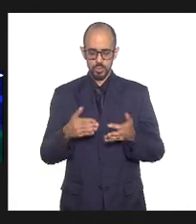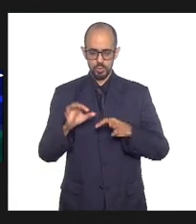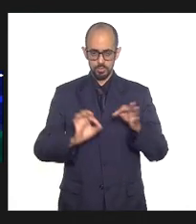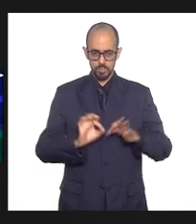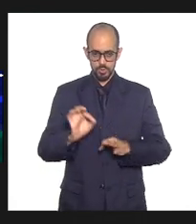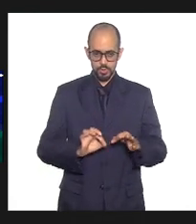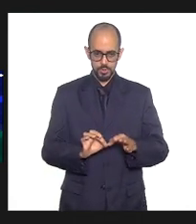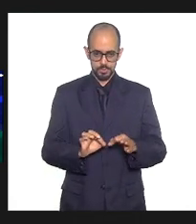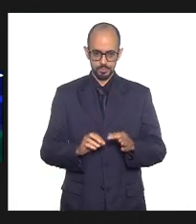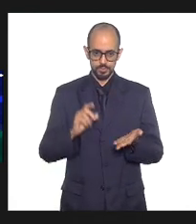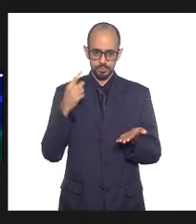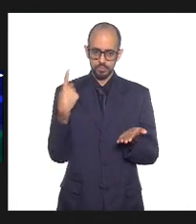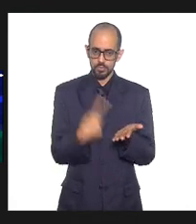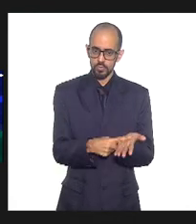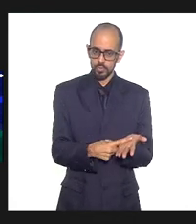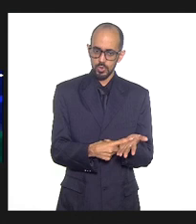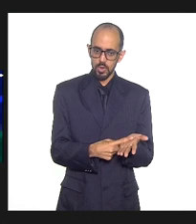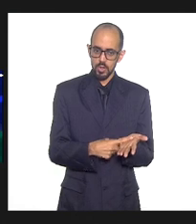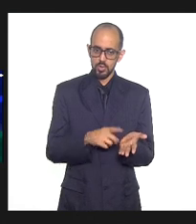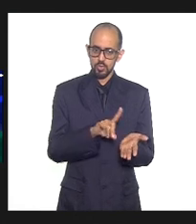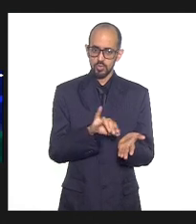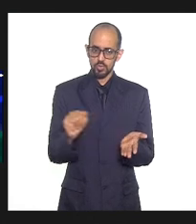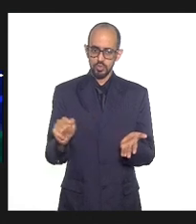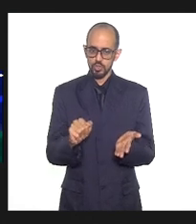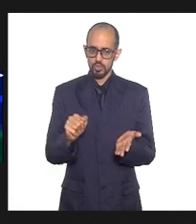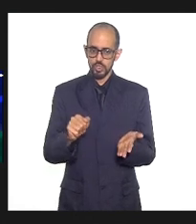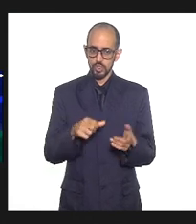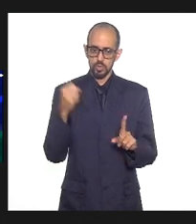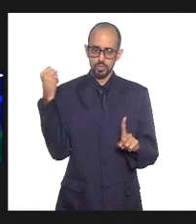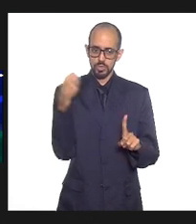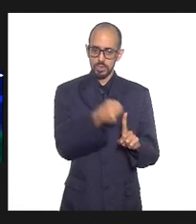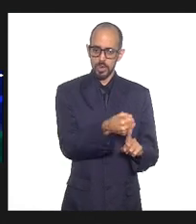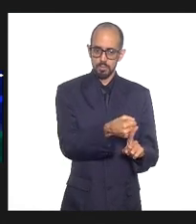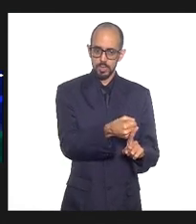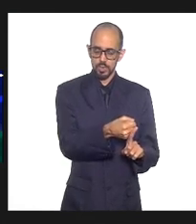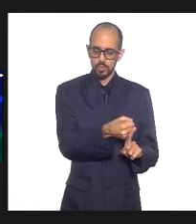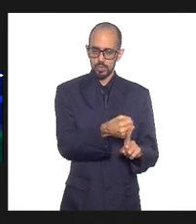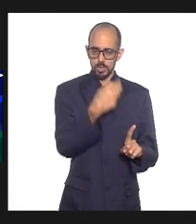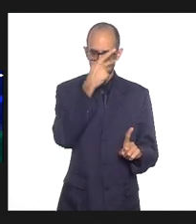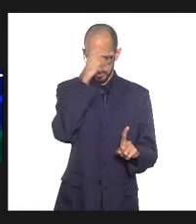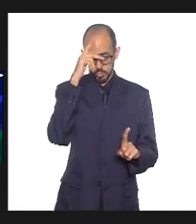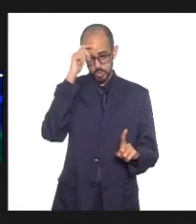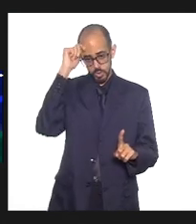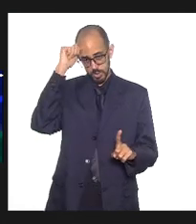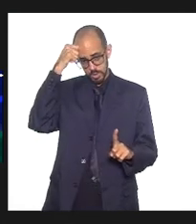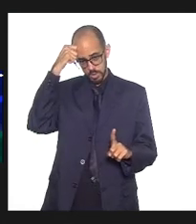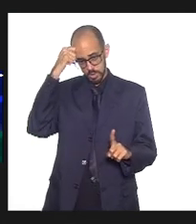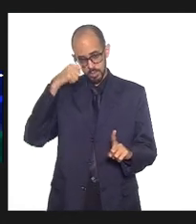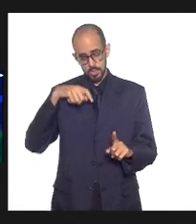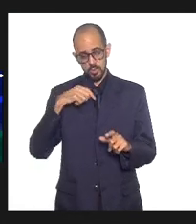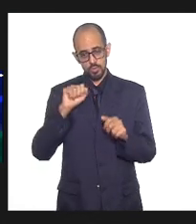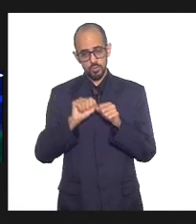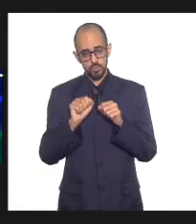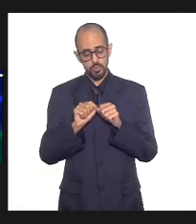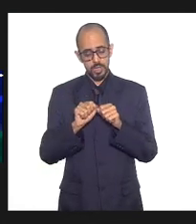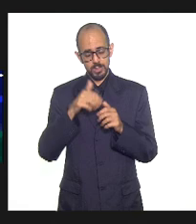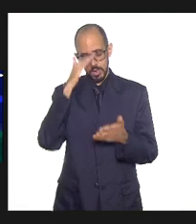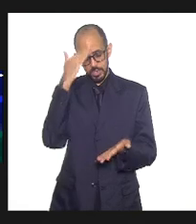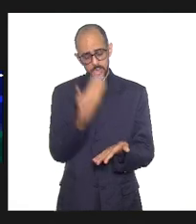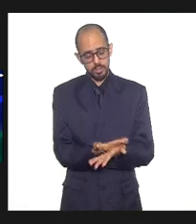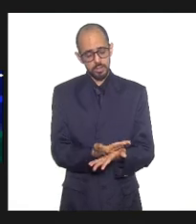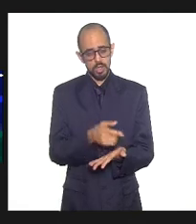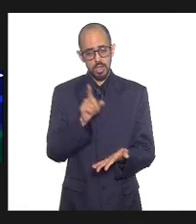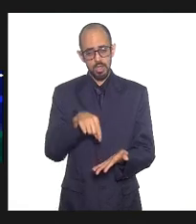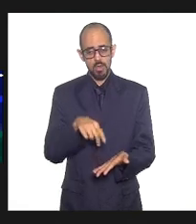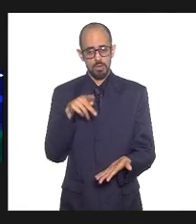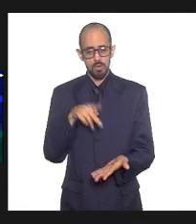uma data alusiva ao dia do extermínio da pessoa negra, nos faz crer que isso é uma realidade, quando, na